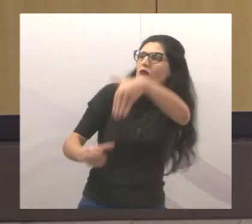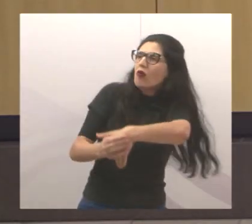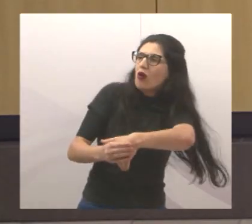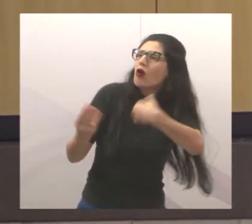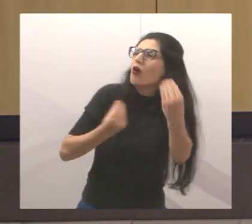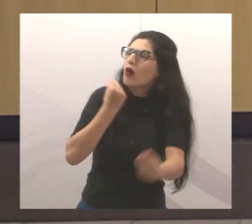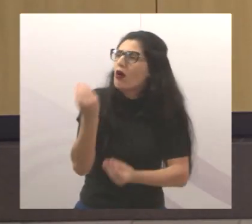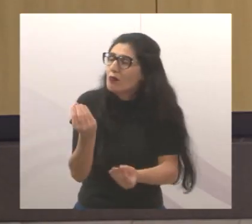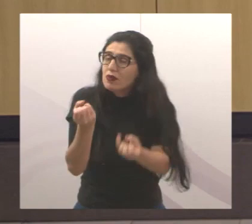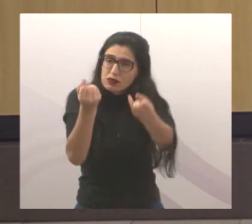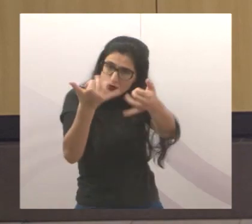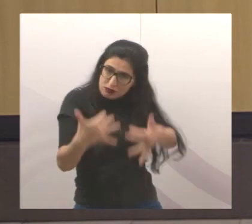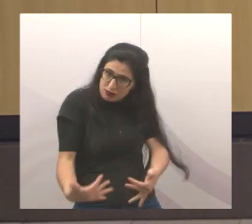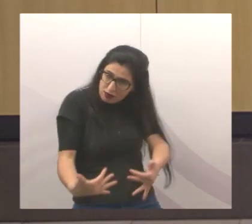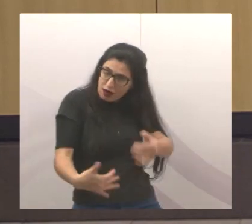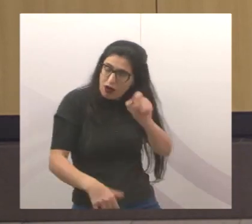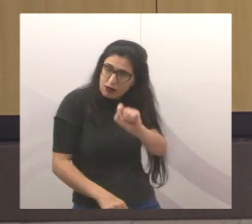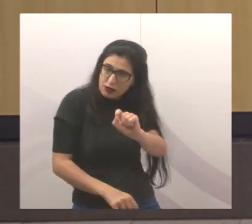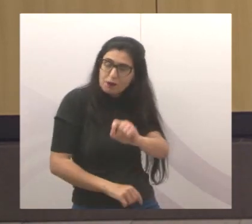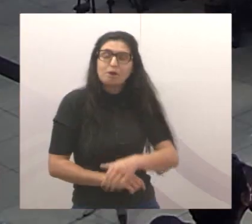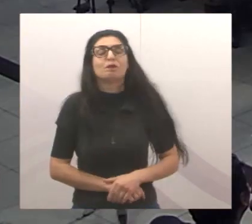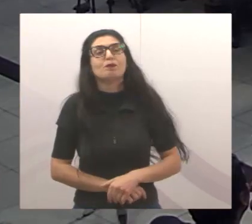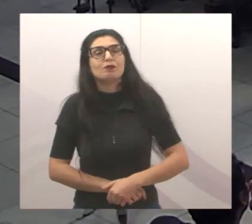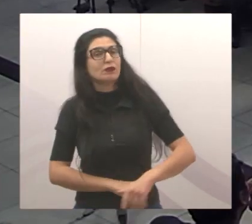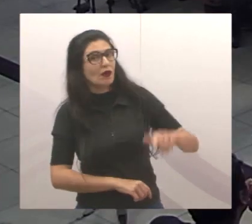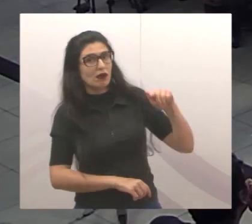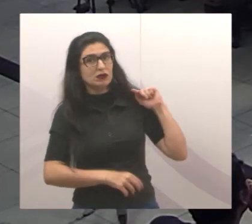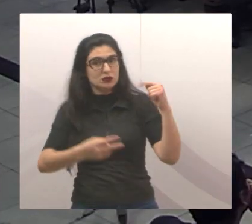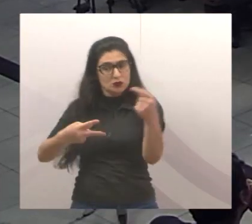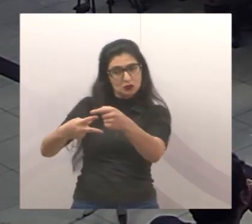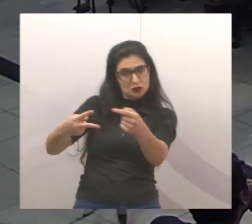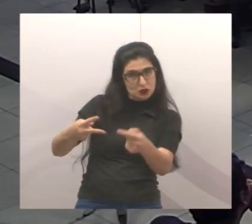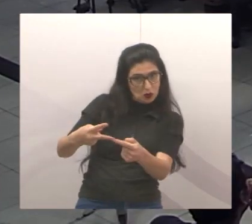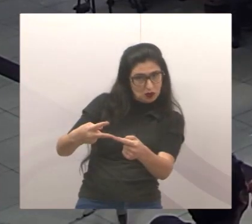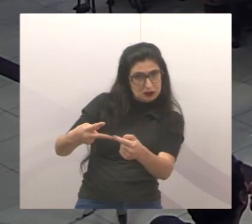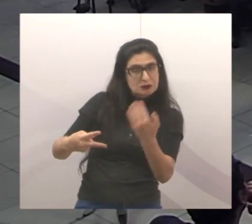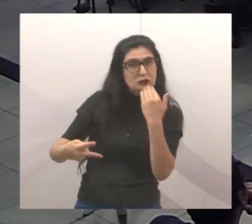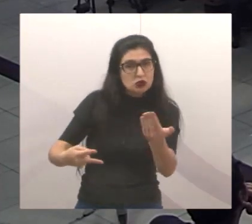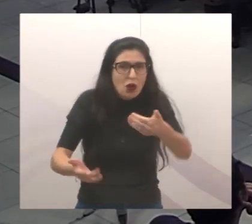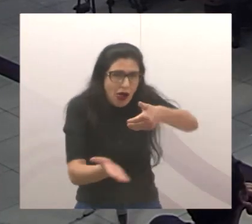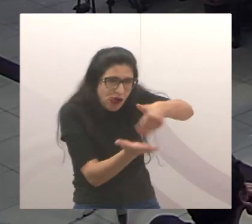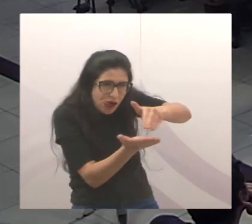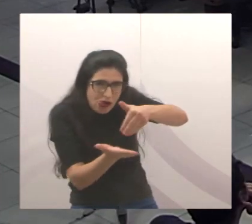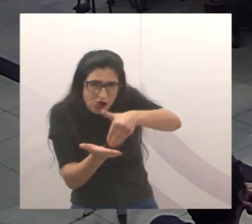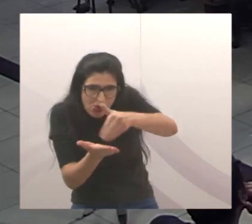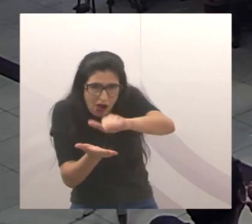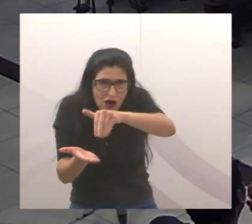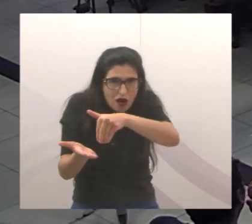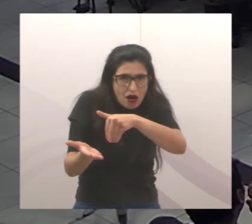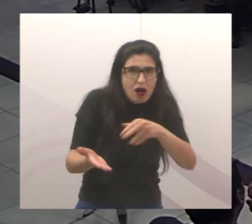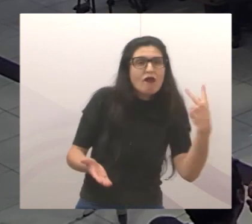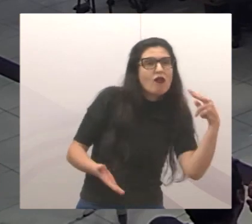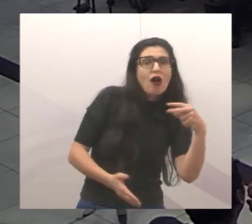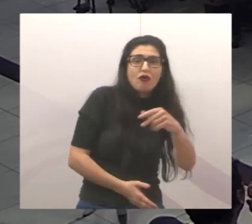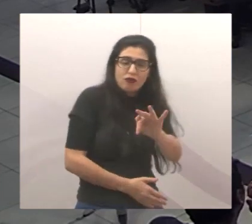fazer um comentário. Nós tivemos 2 pedidos de cassação aqui, do vereador Fernando